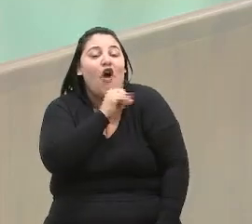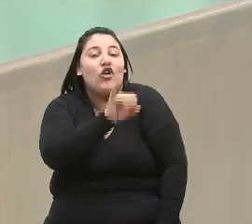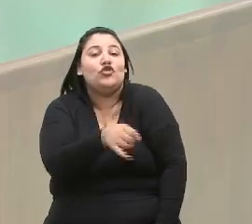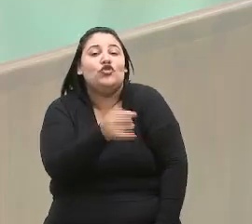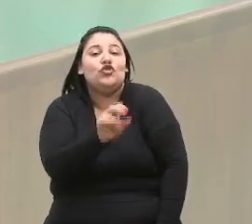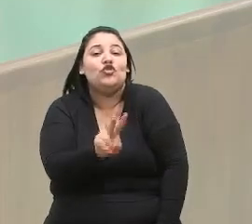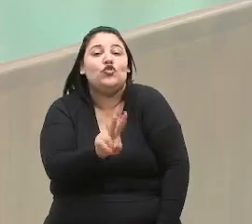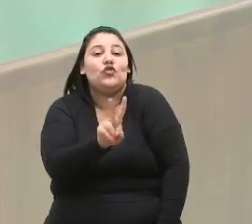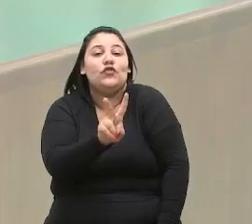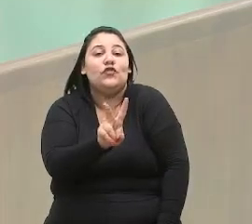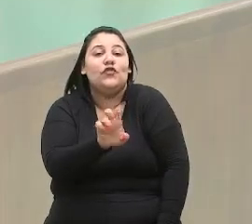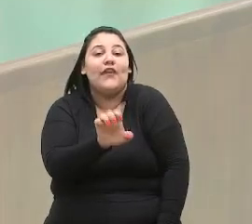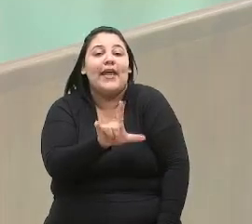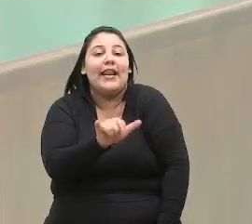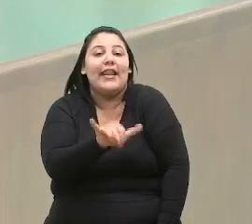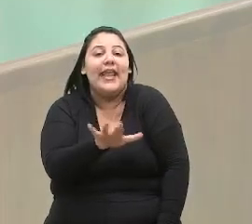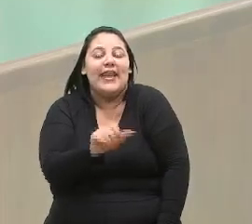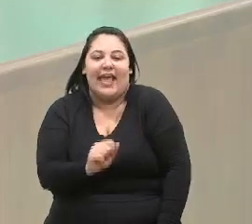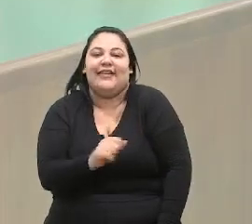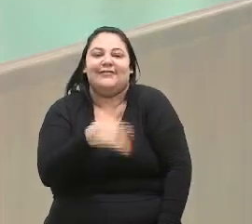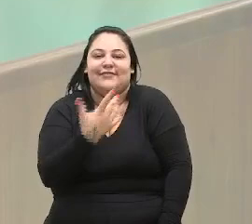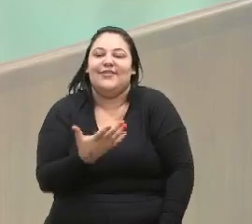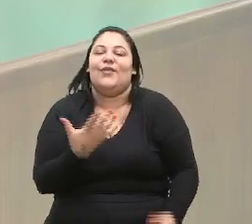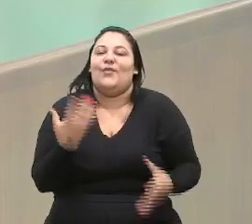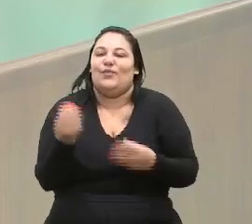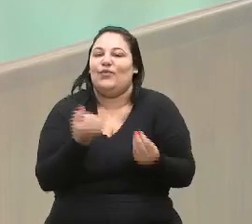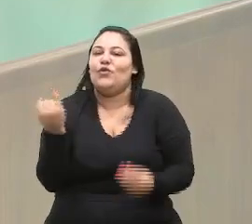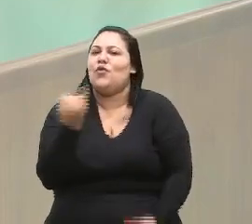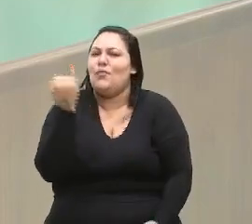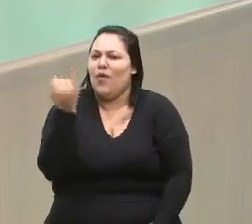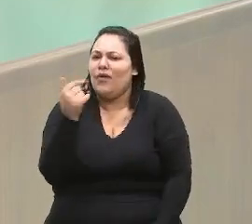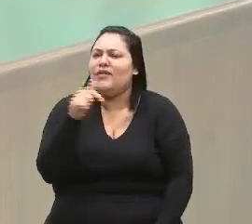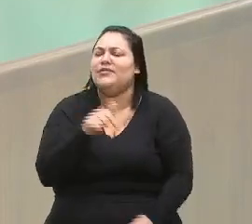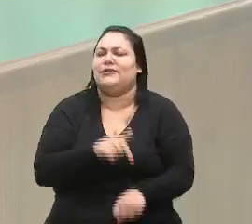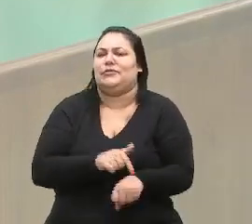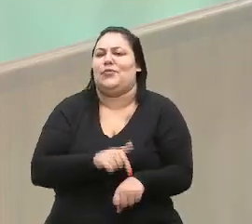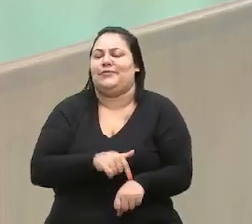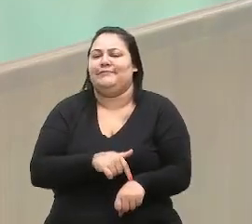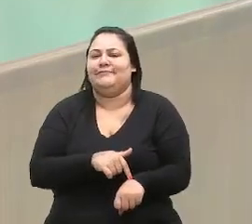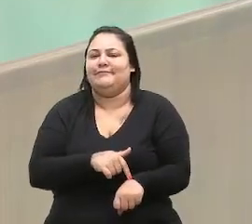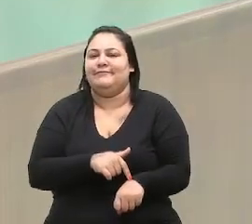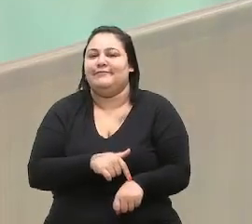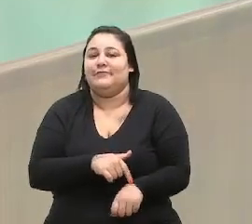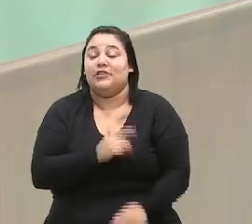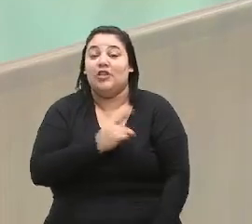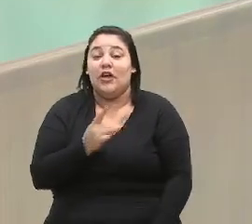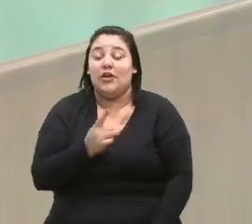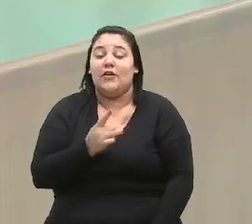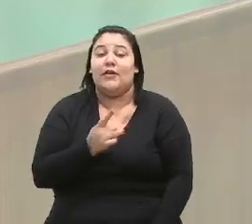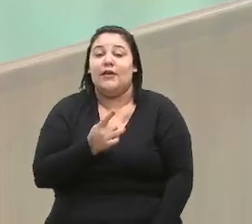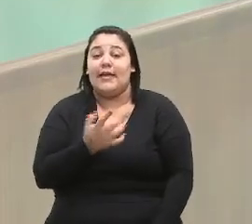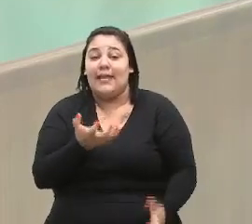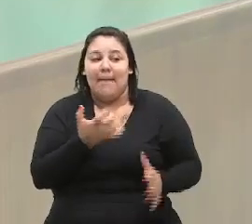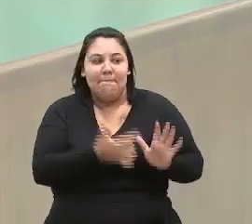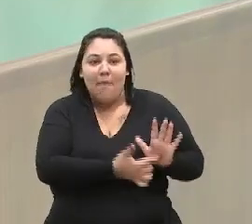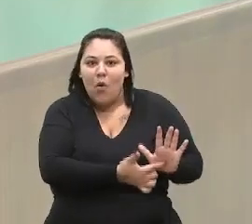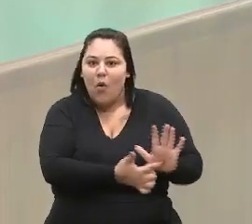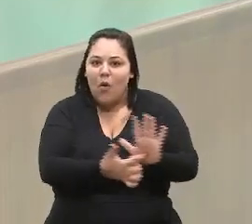Então, é muito importante esse momento. Nós queremos mostrar para a